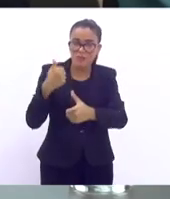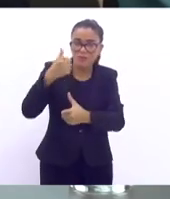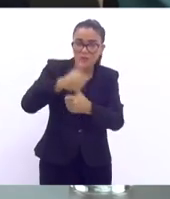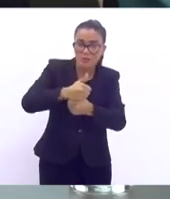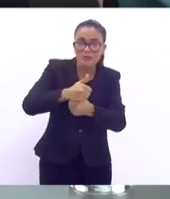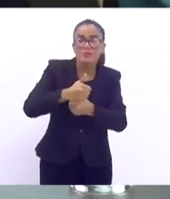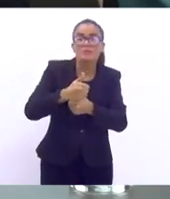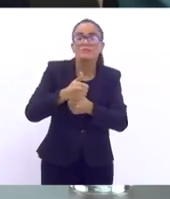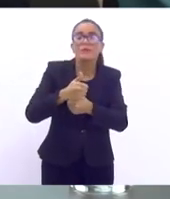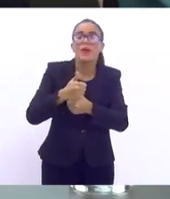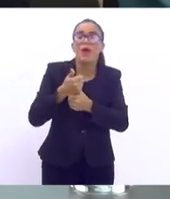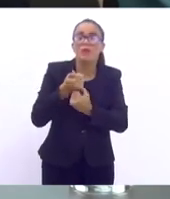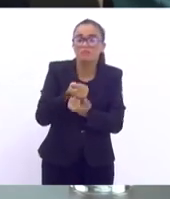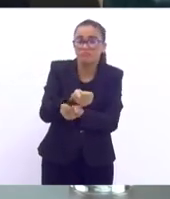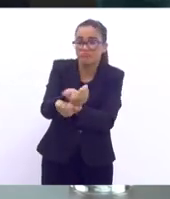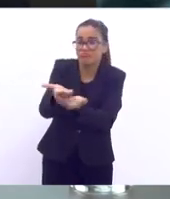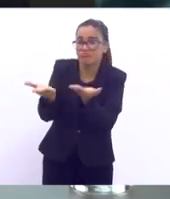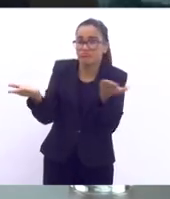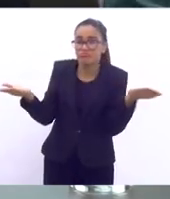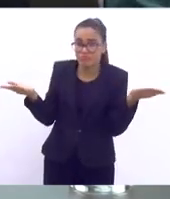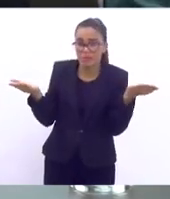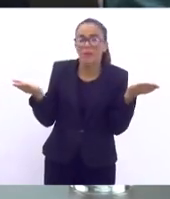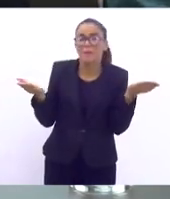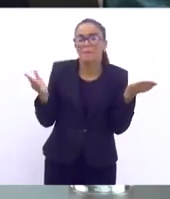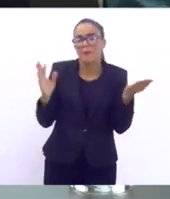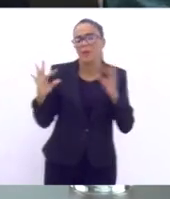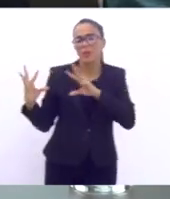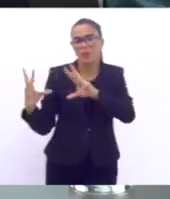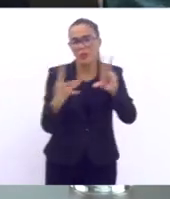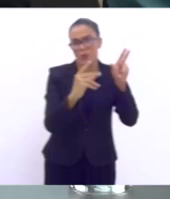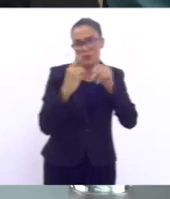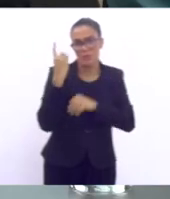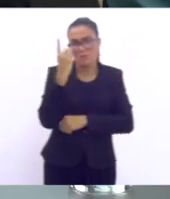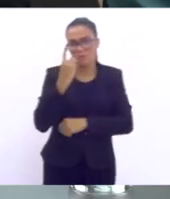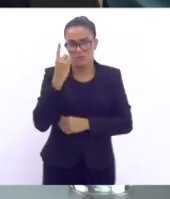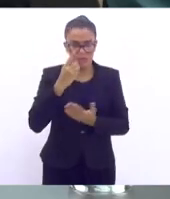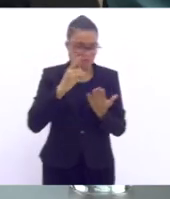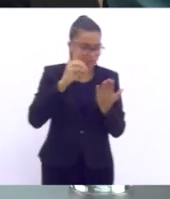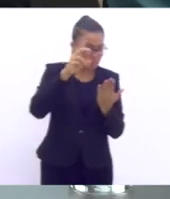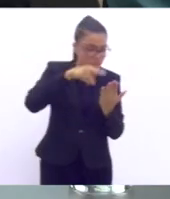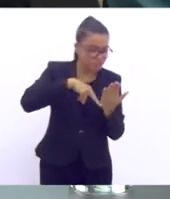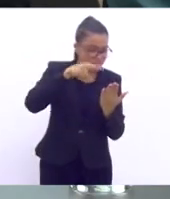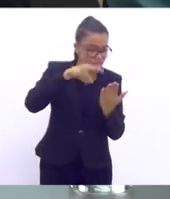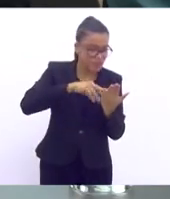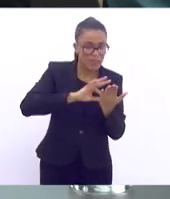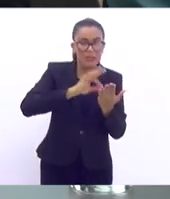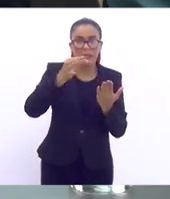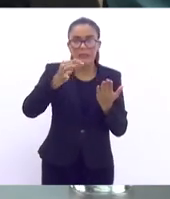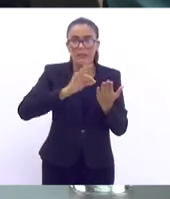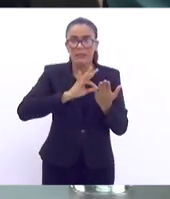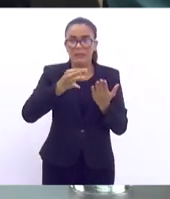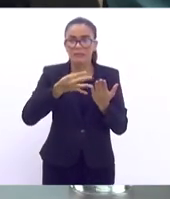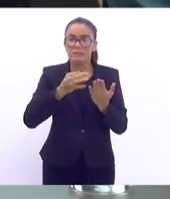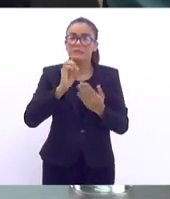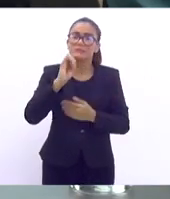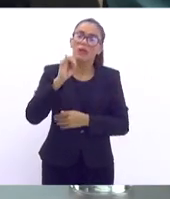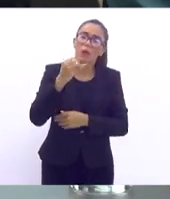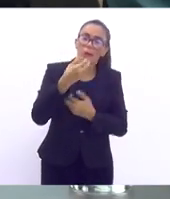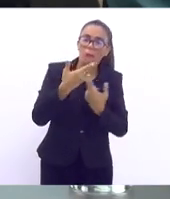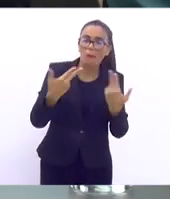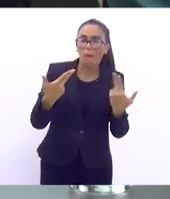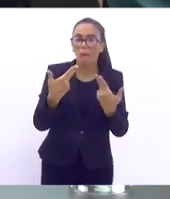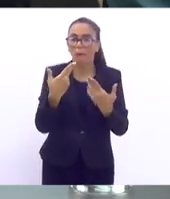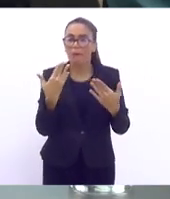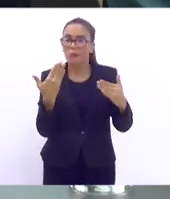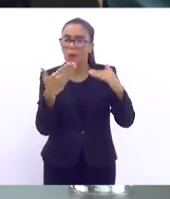mandar cópia para todos os deputados para que todos tenham se de repente tem alguma coisa que